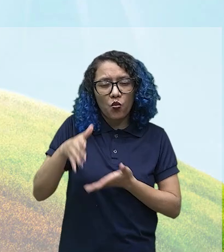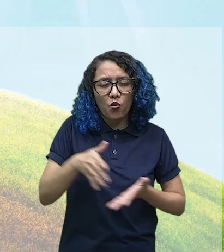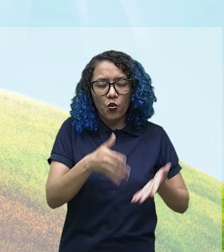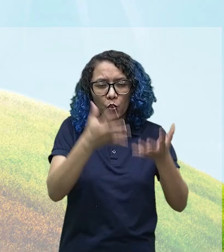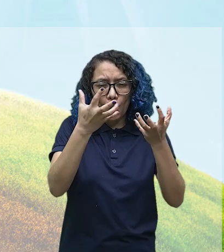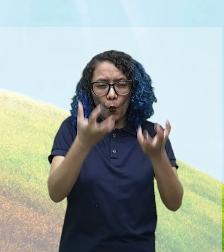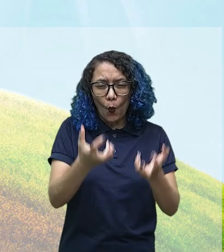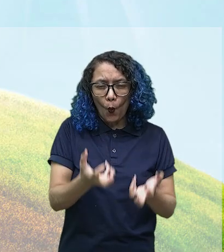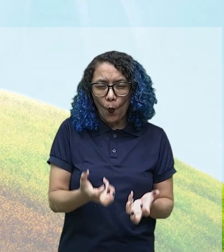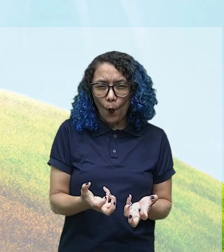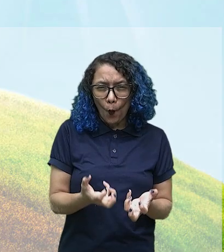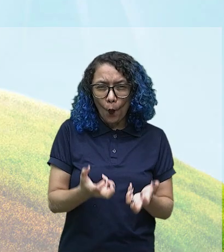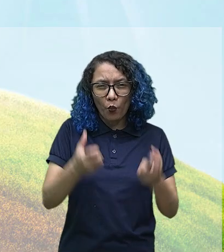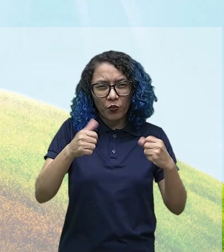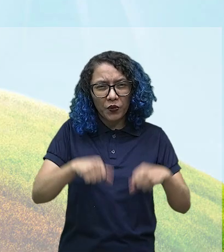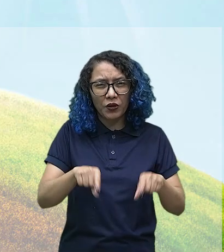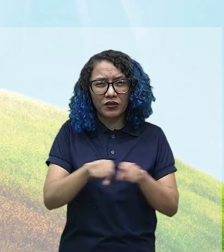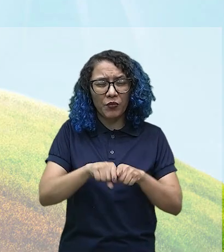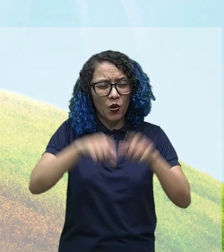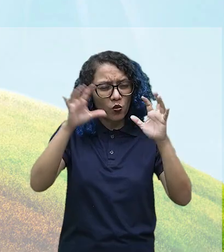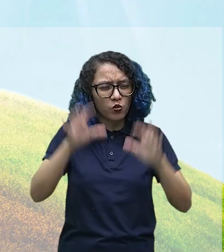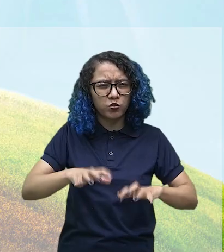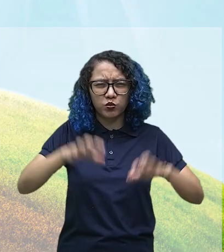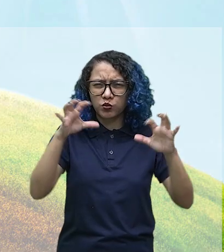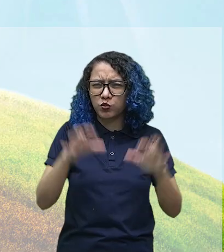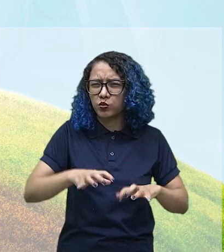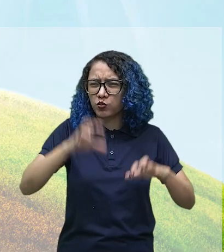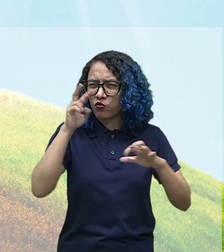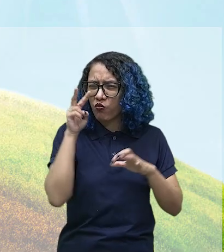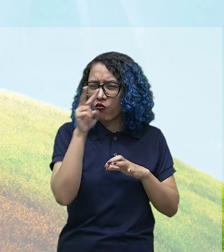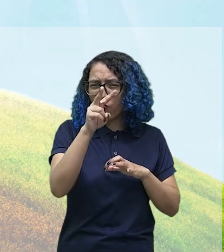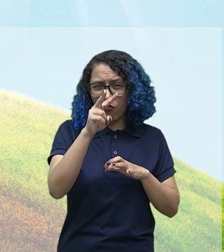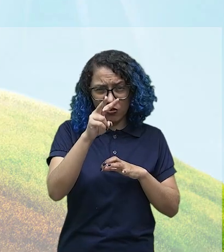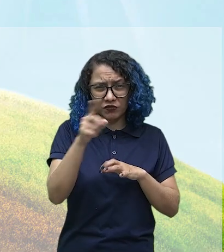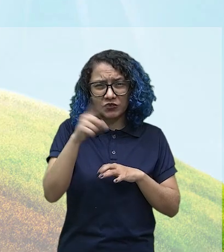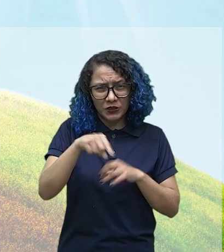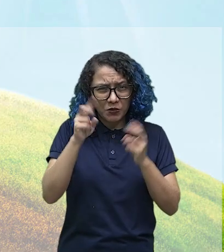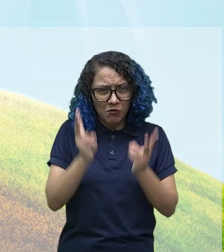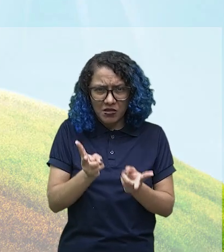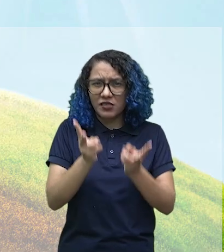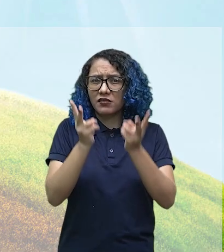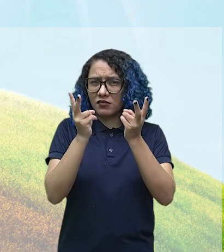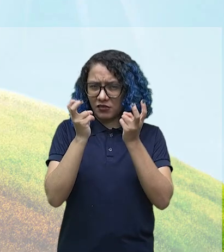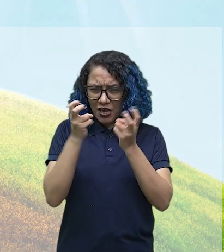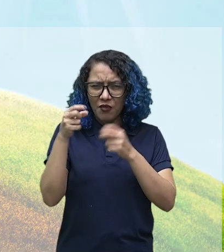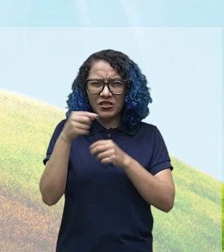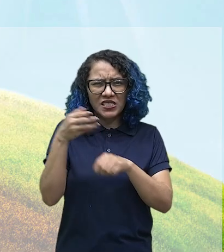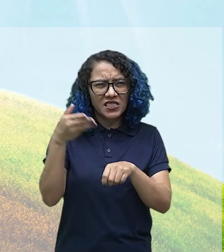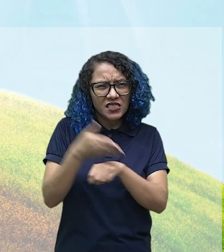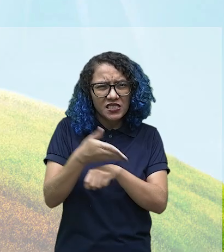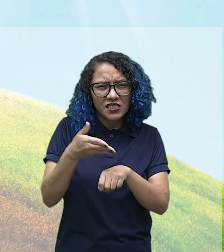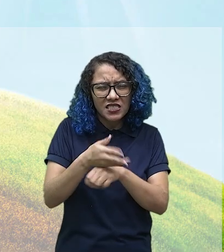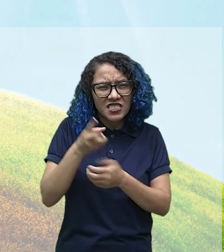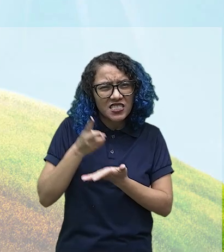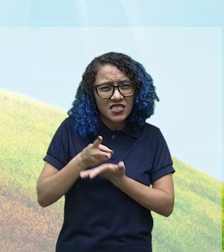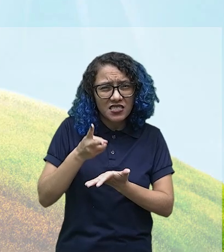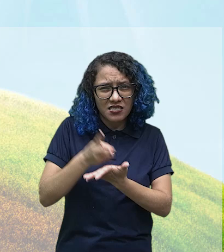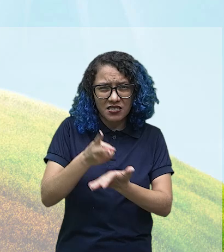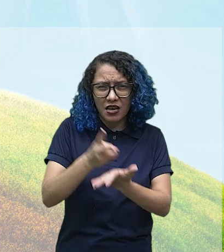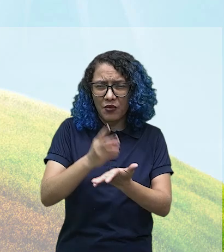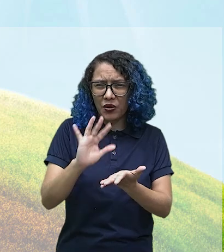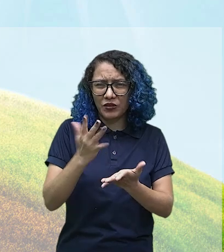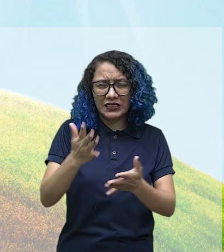e chuvas intensas, elas estão mais frequentes? No dia a dia de vocês, vocês conseguem perceber essas duas